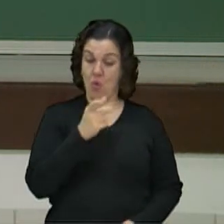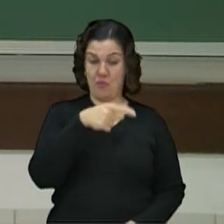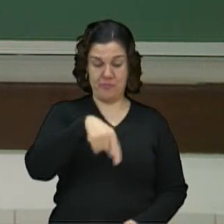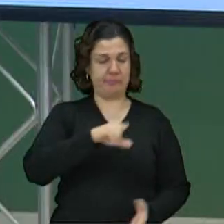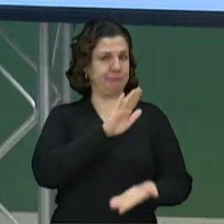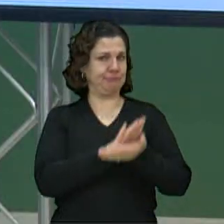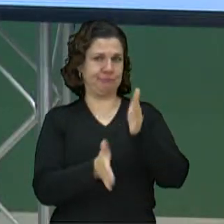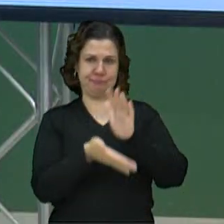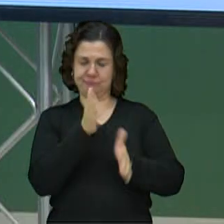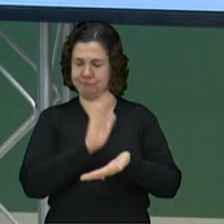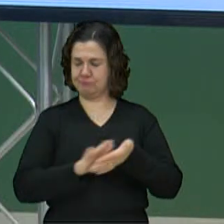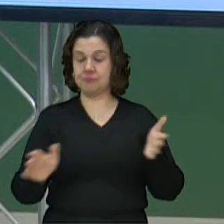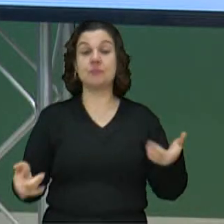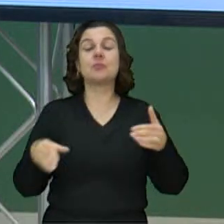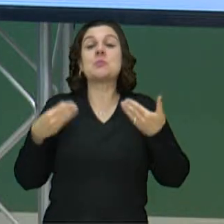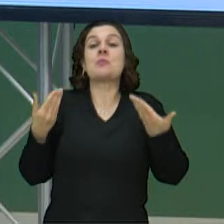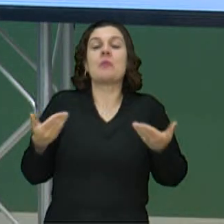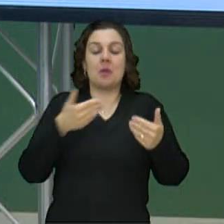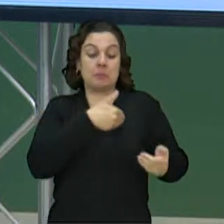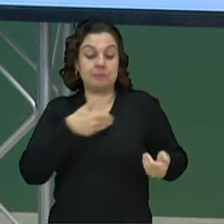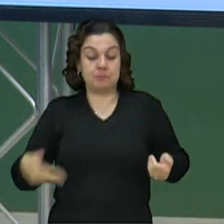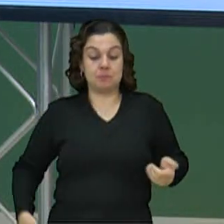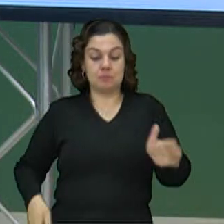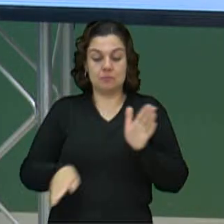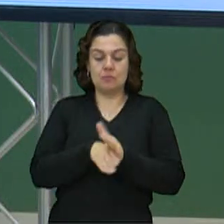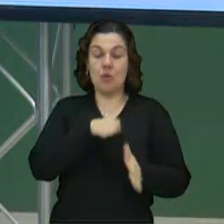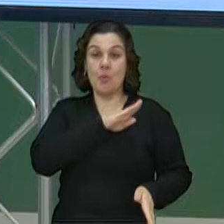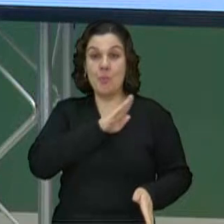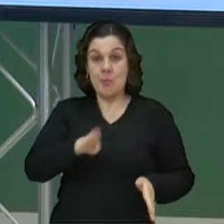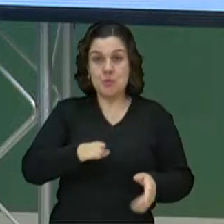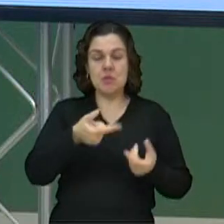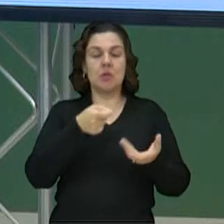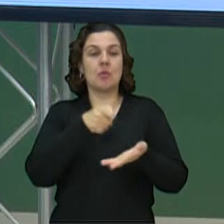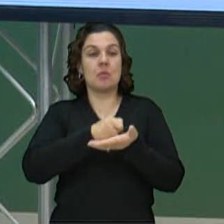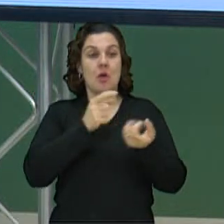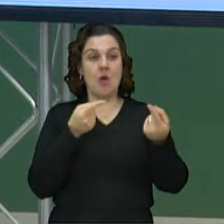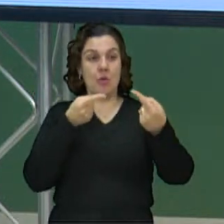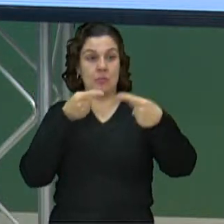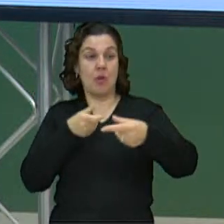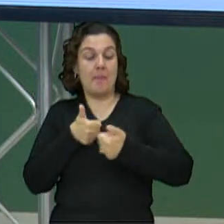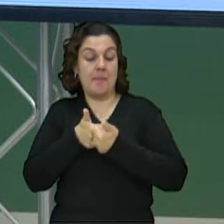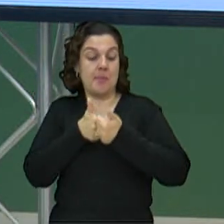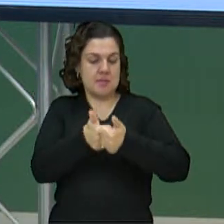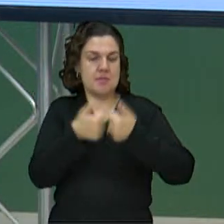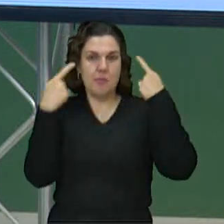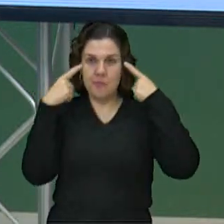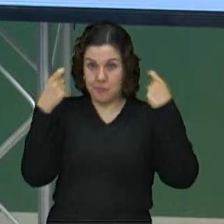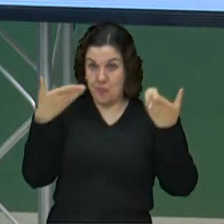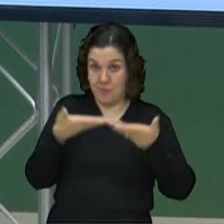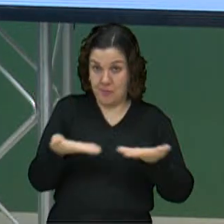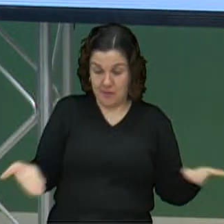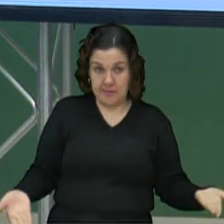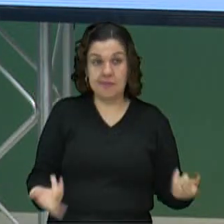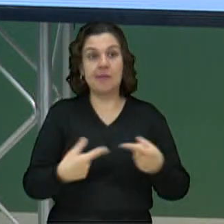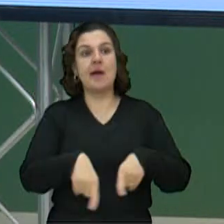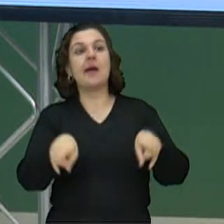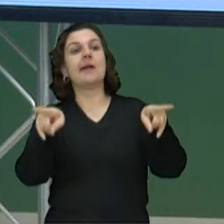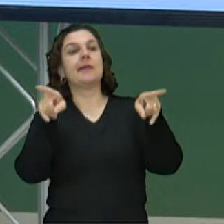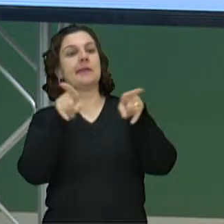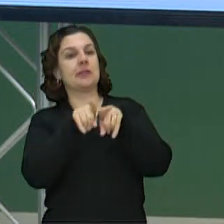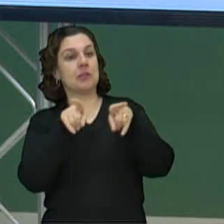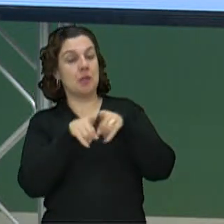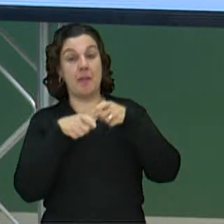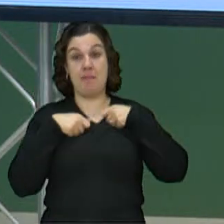B. Como o governo de Mussolini tratou a oposição, a gente viu agora há pouquinho, perseguição e violência. Além da ação